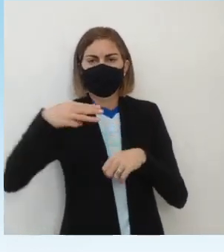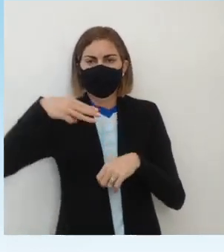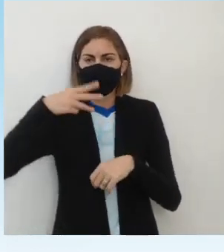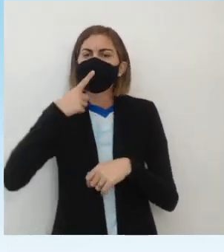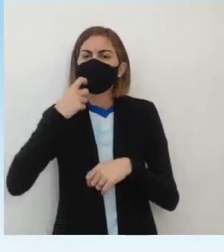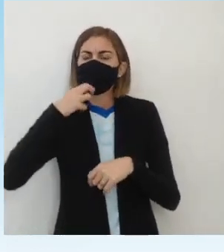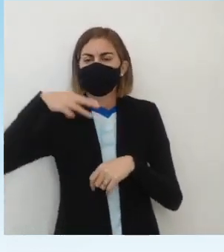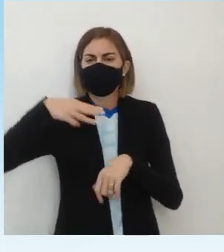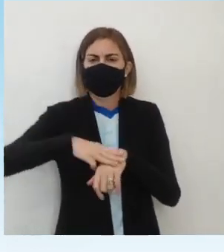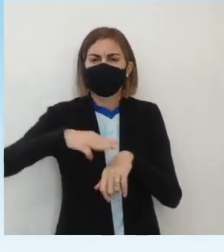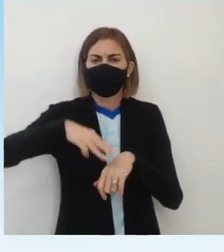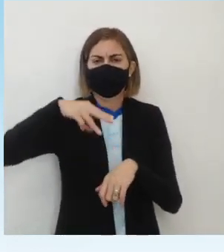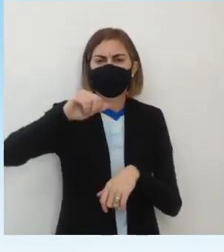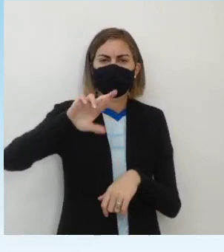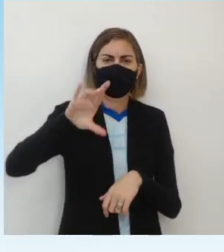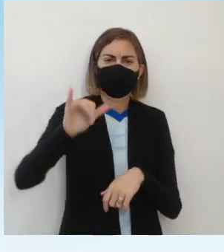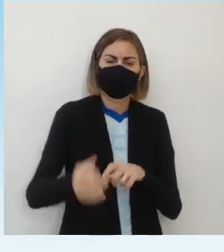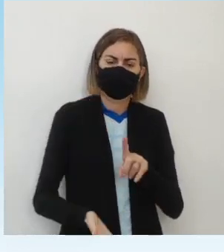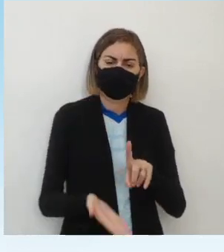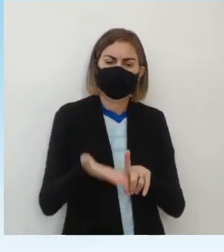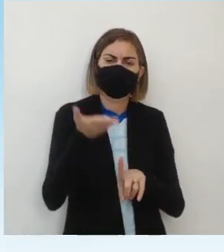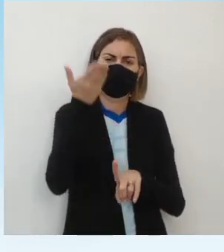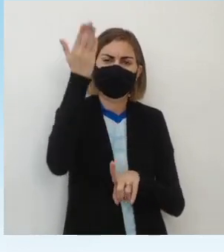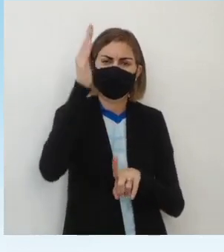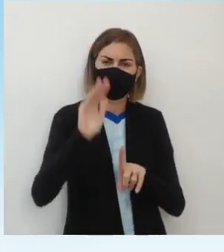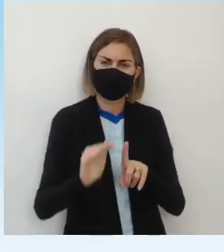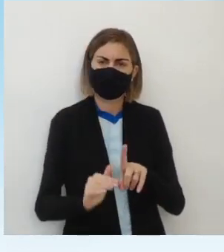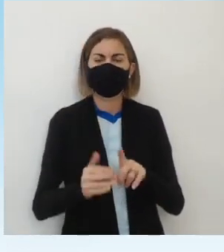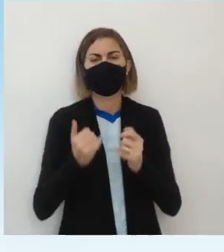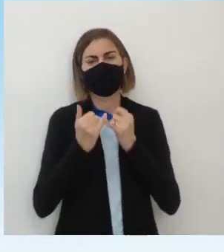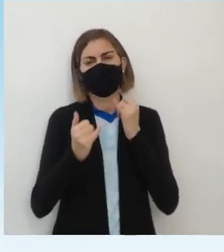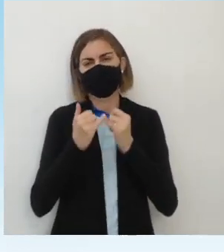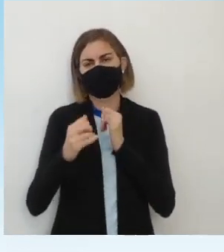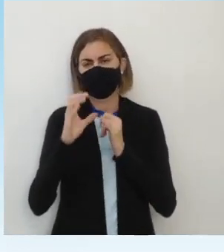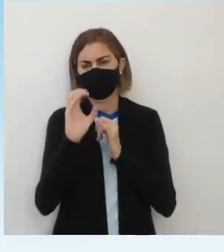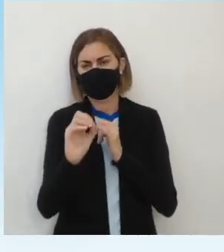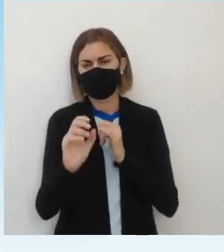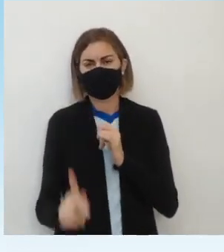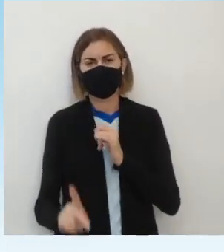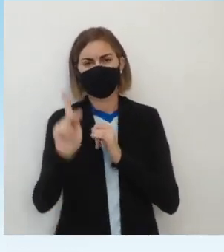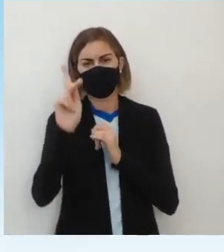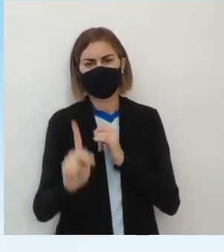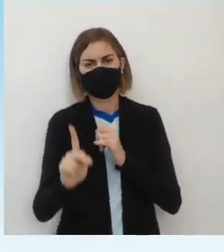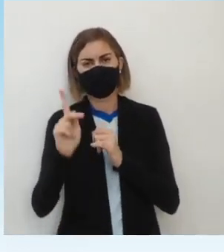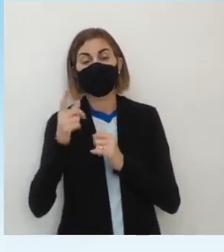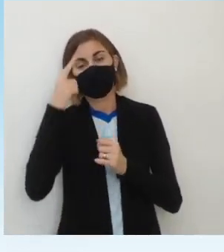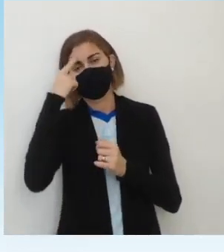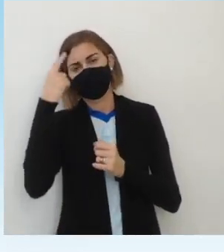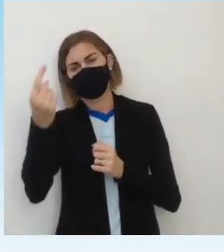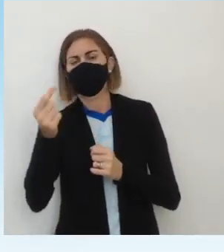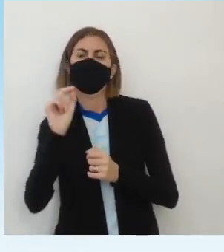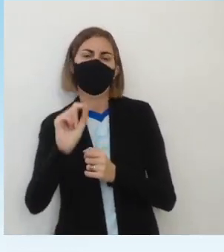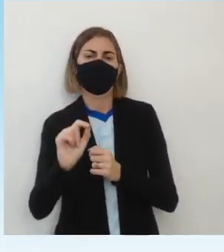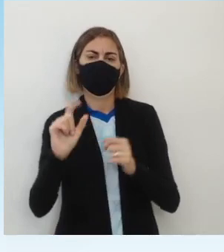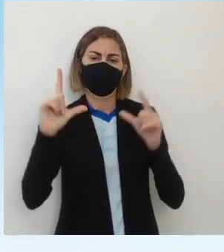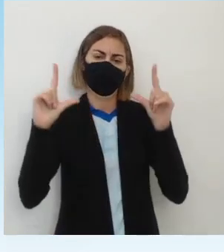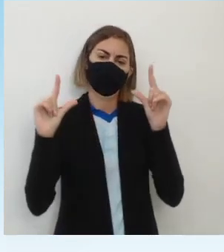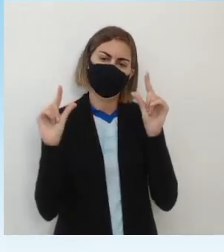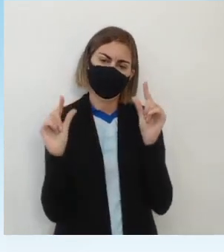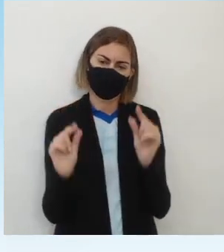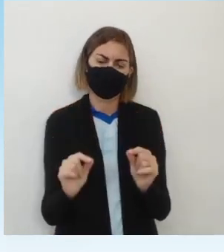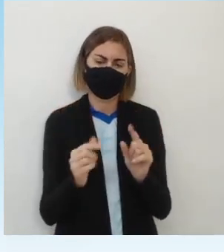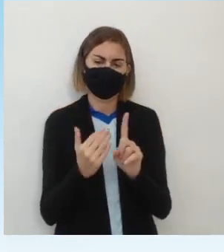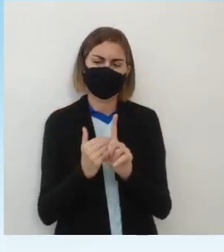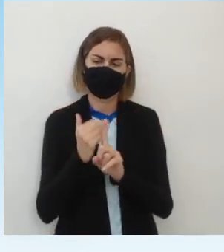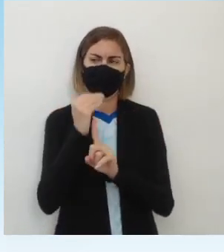um metal, com temperaturas ultra baixas, próximas do 0 Kelvin. Porque a ideia é que, reduzindo a